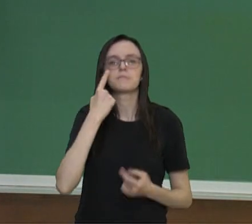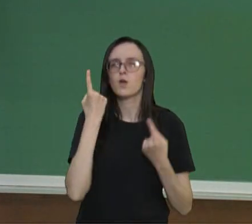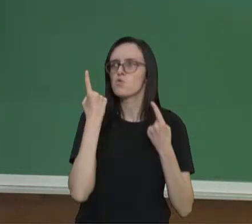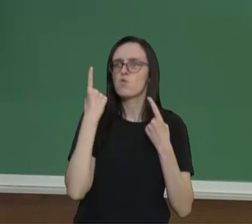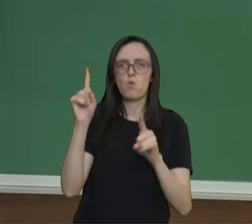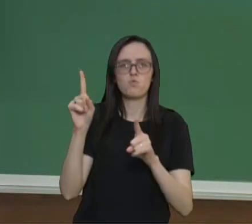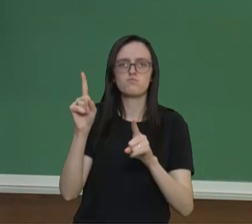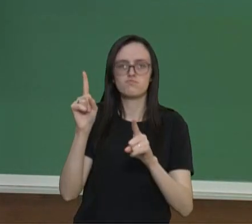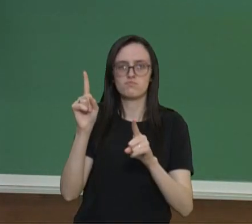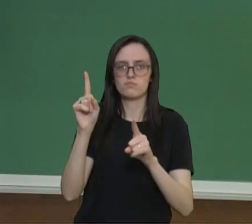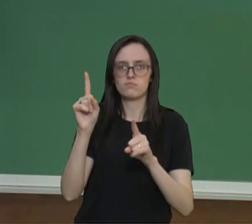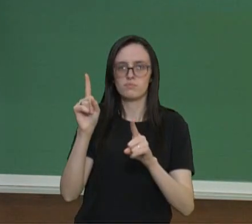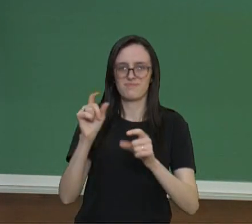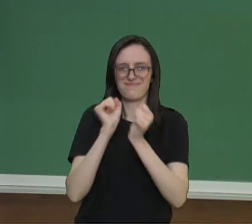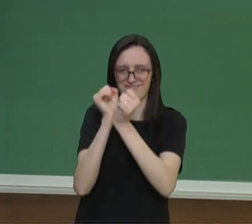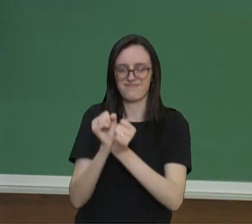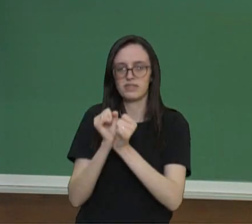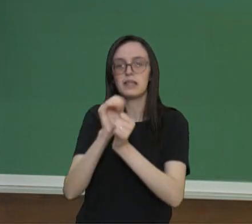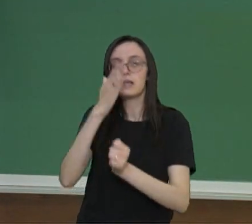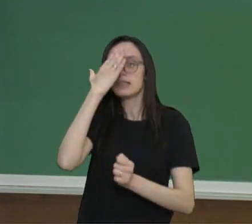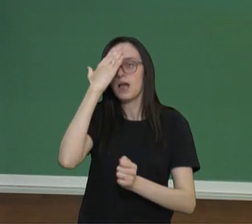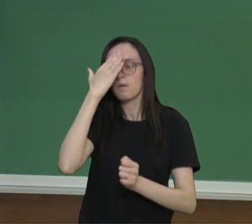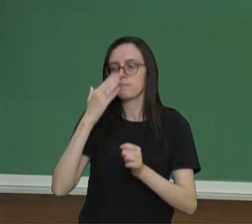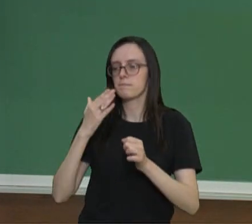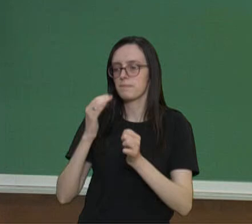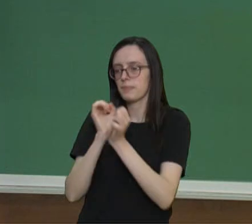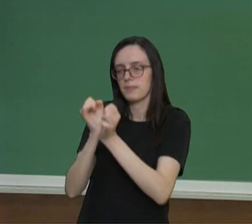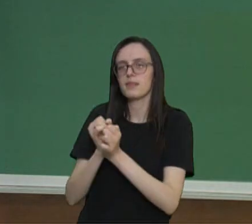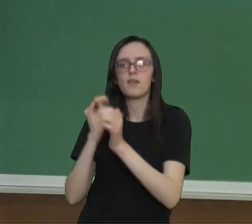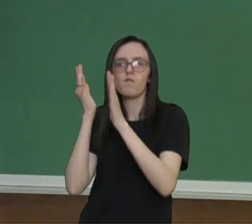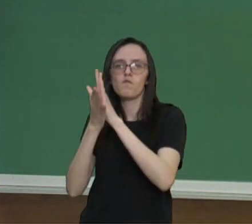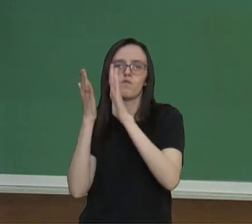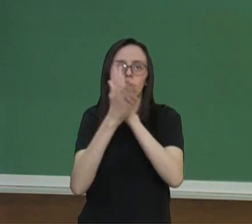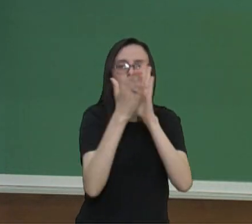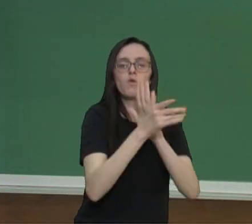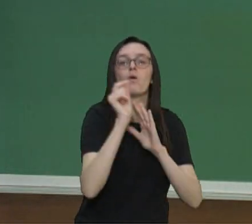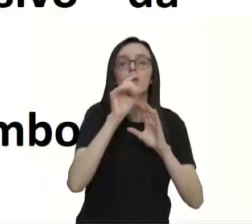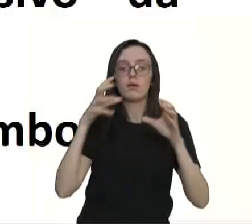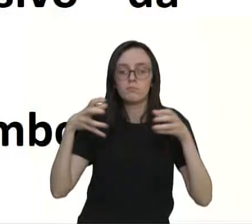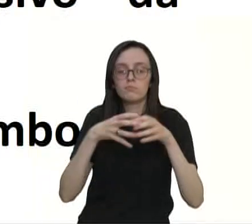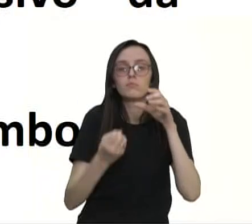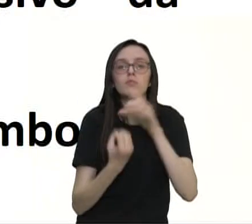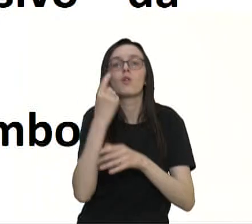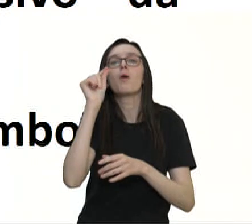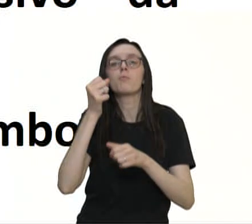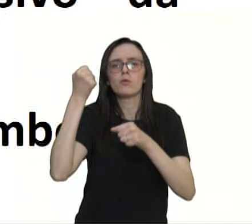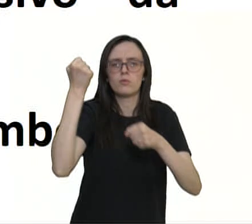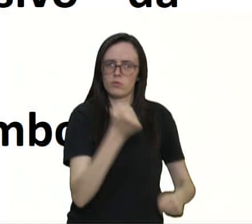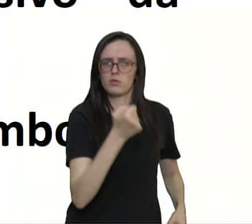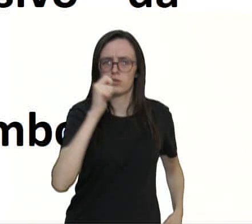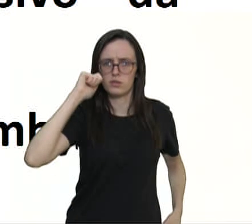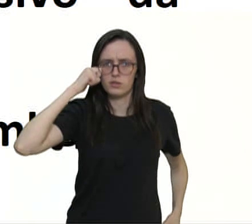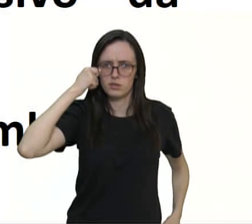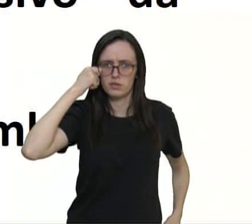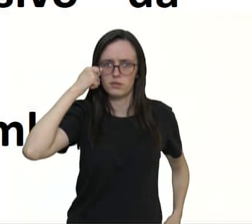resistência quilombola. Lembra que as fugas de escravos muitas vezes geravam a formação de quilombos. Anote